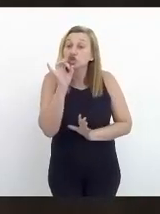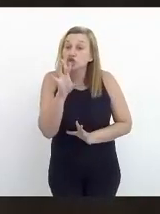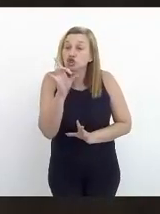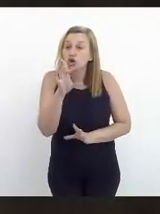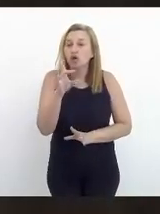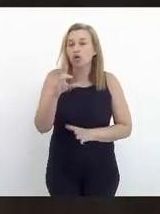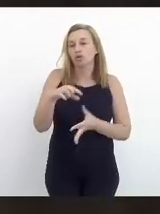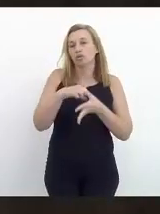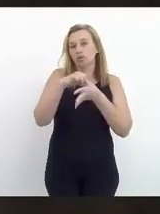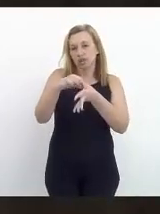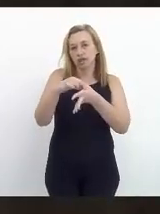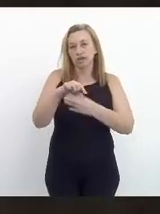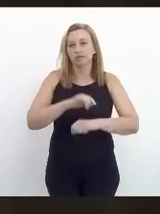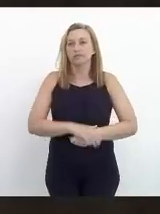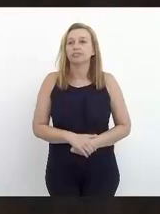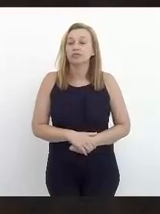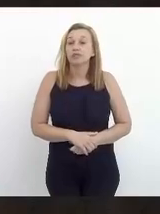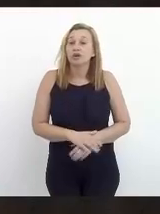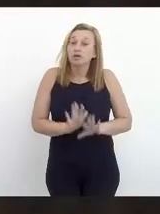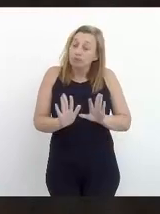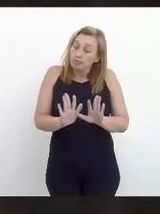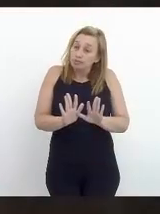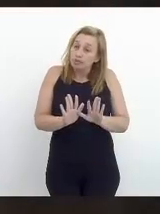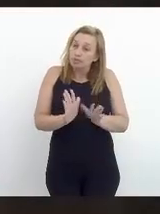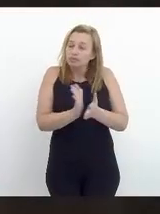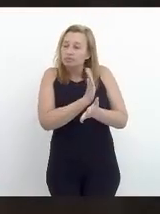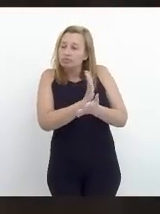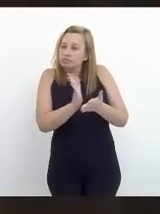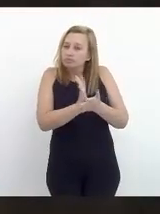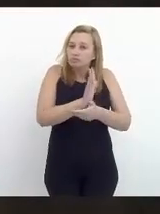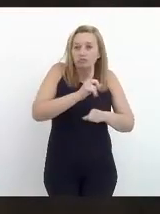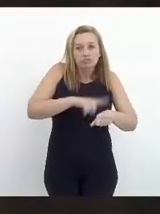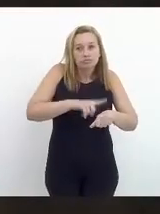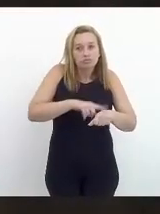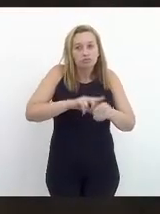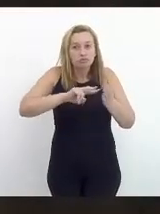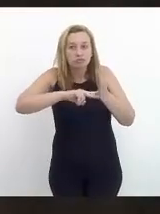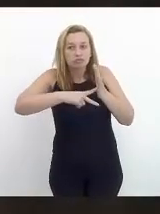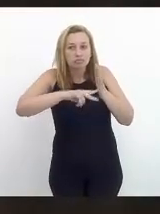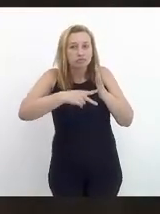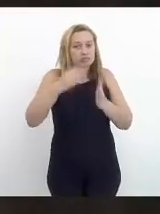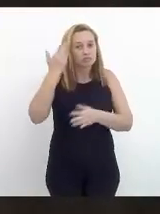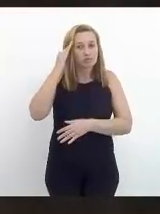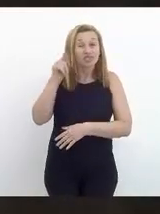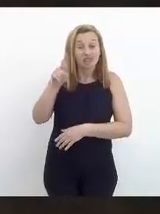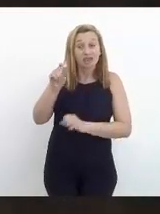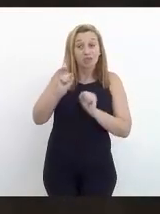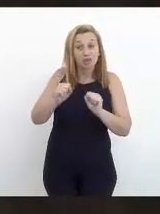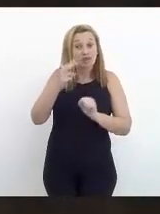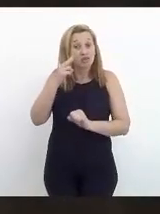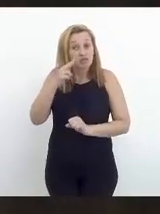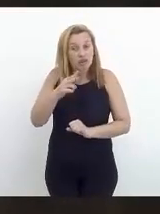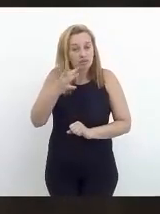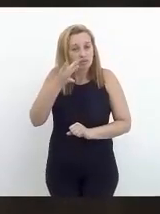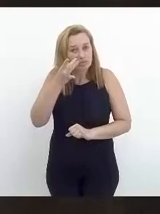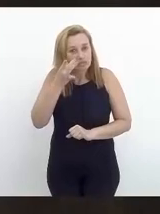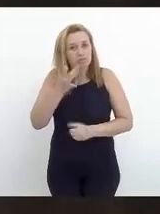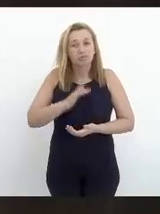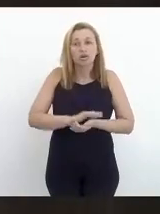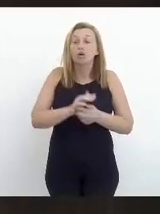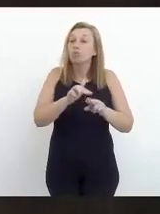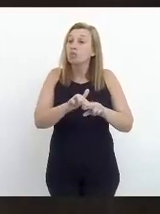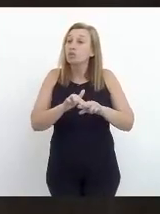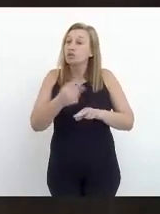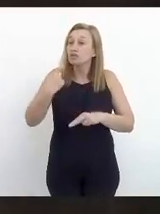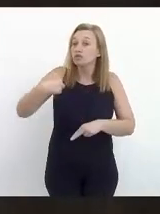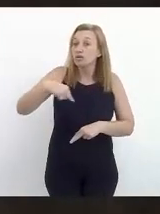com os líderes. Só que, em algum momento, os sindicalistas entenderam que eles poderiam assistir presencialmente. E, por isso,